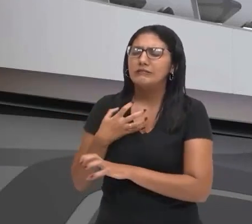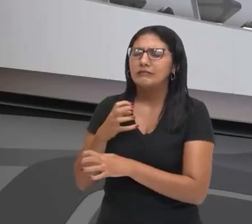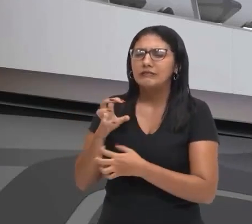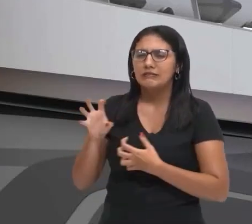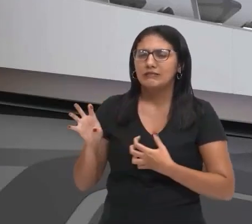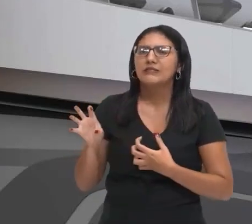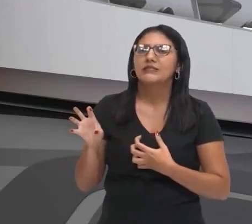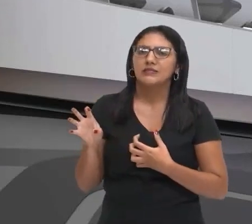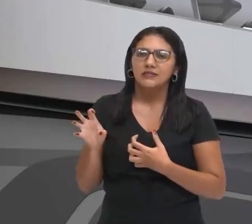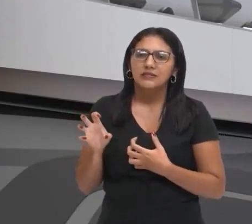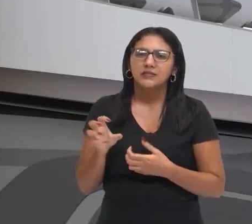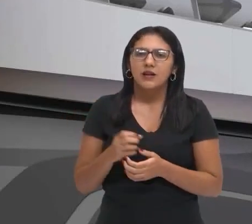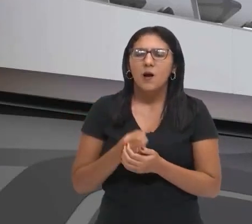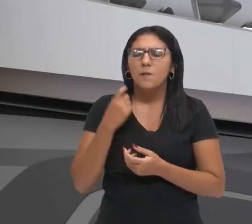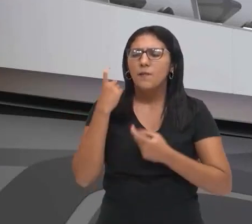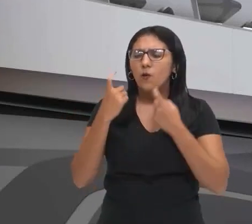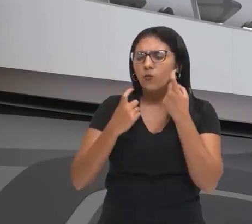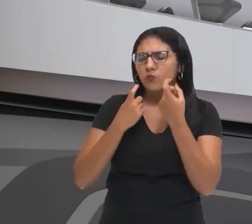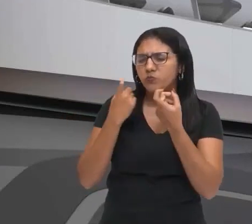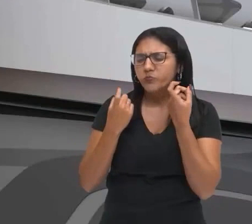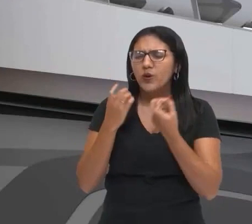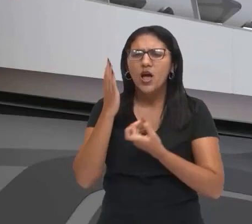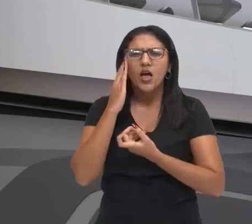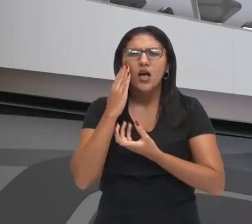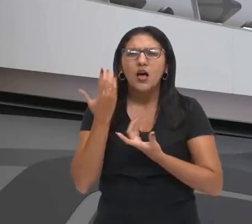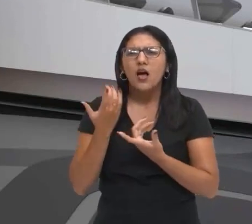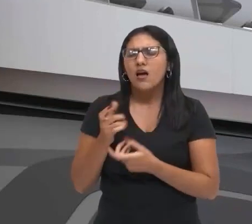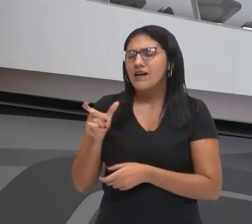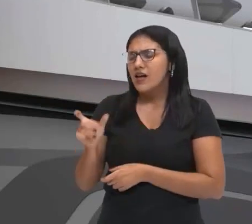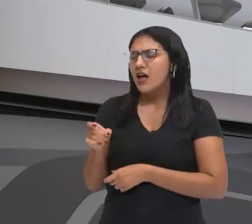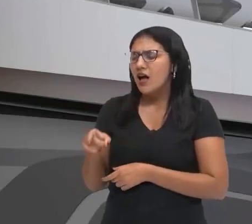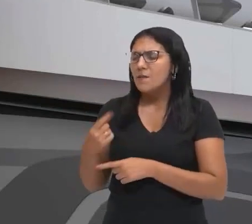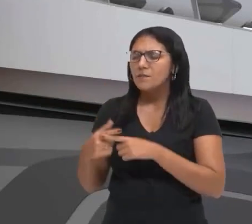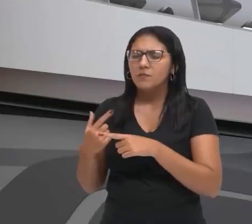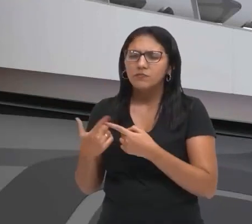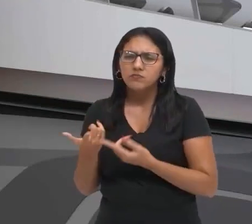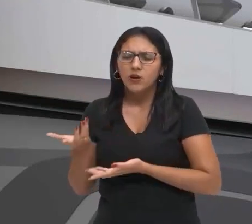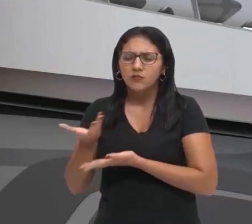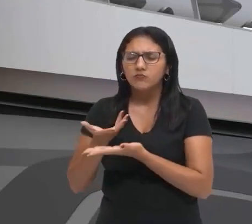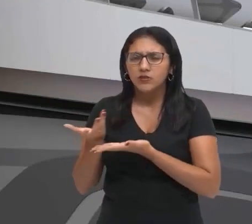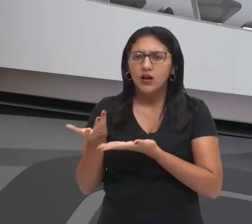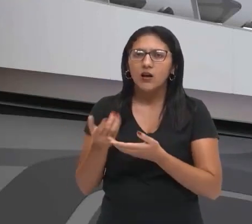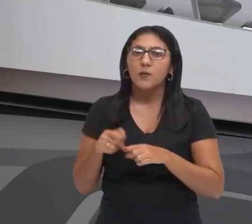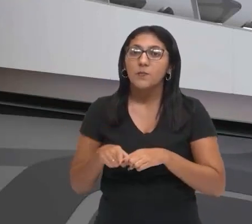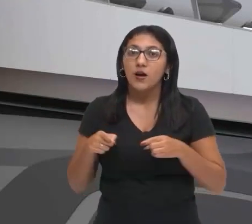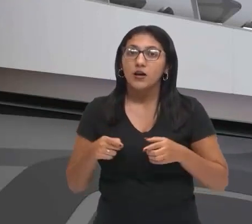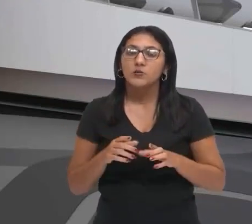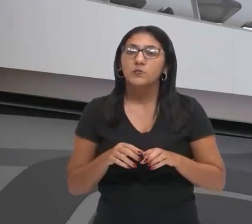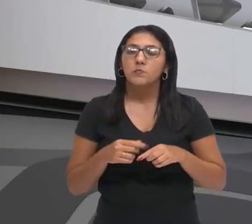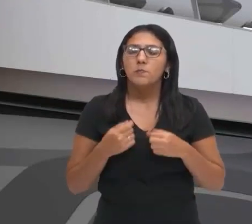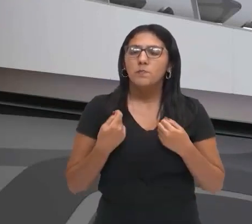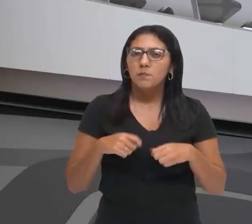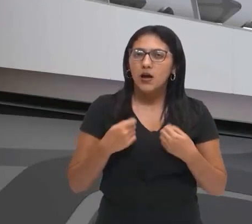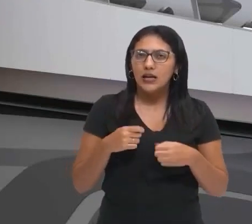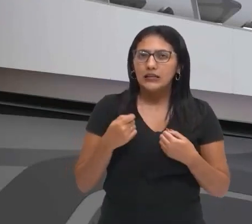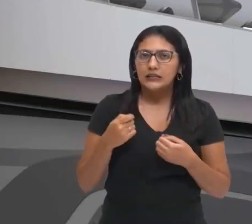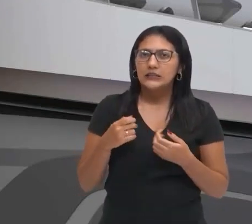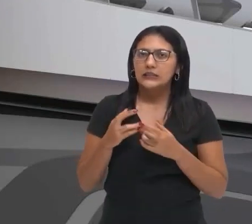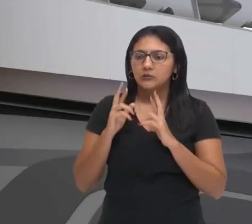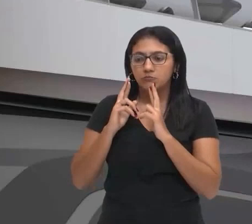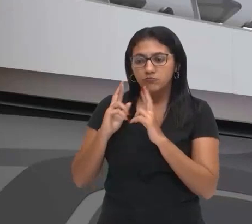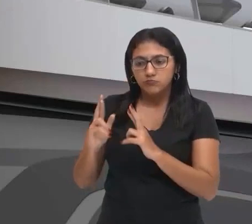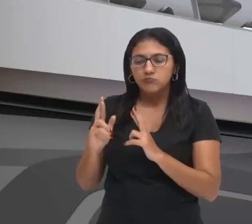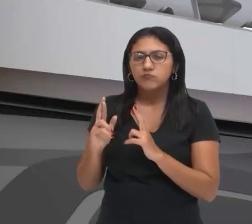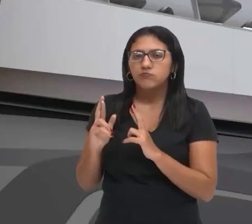o outro, o me preocupar, o saber o que o outro também está querendo também, mas, por favor, respeitando o limite,